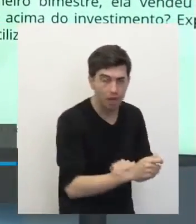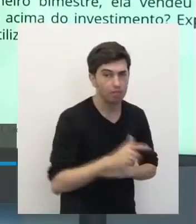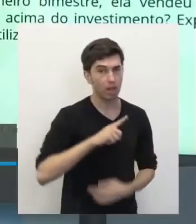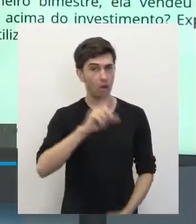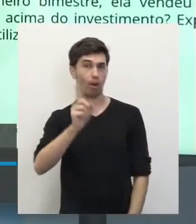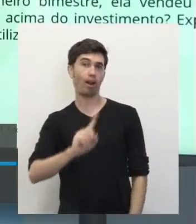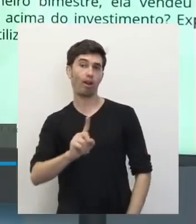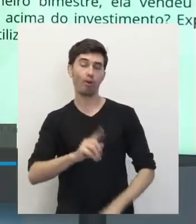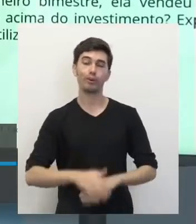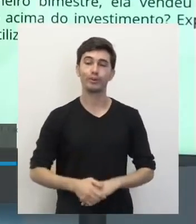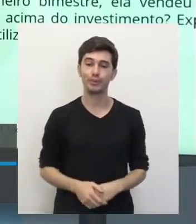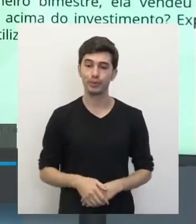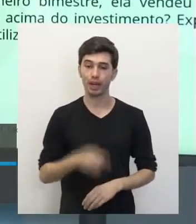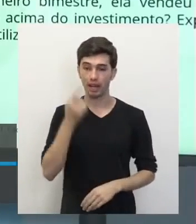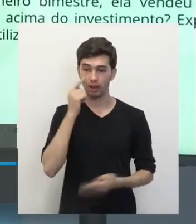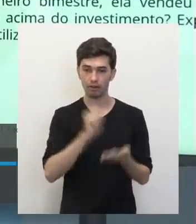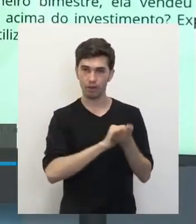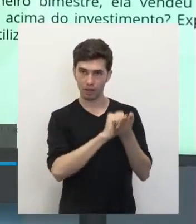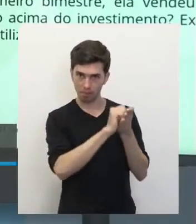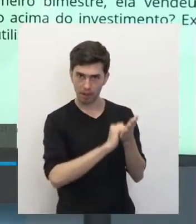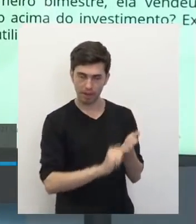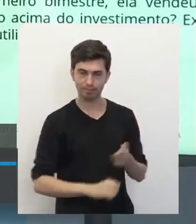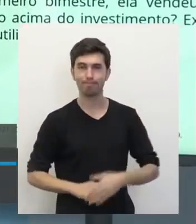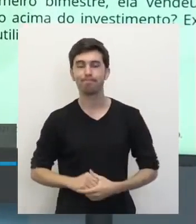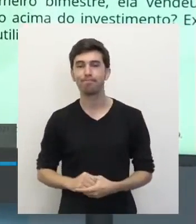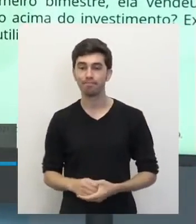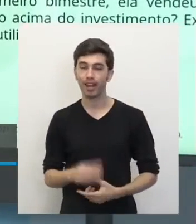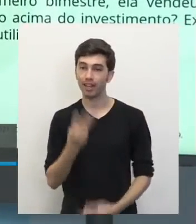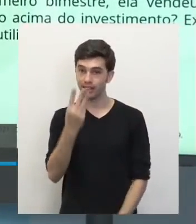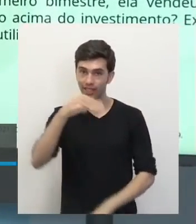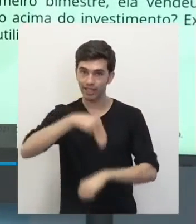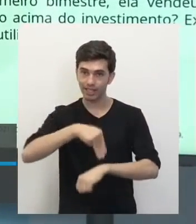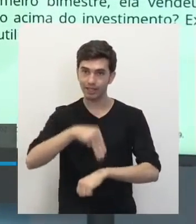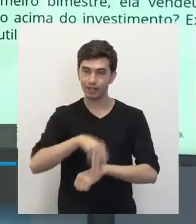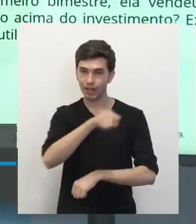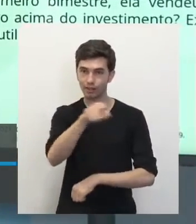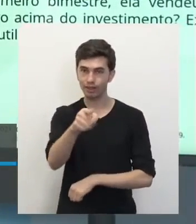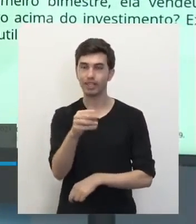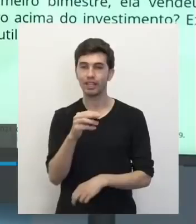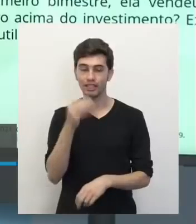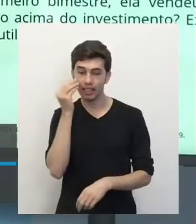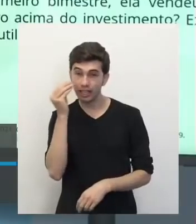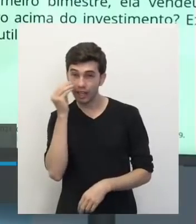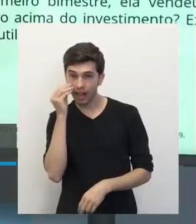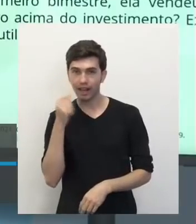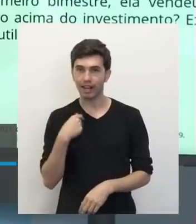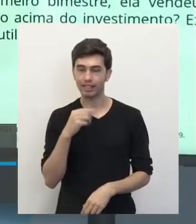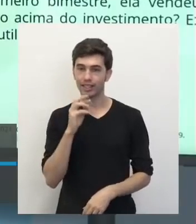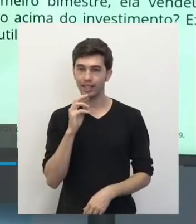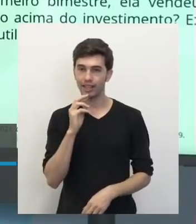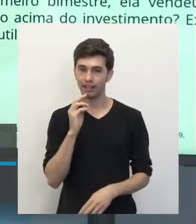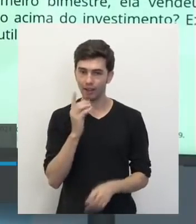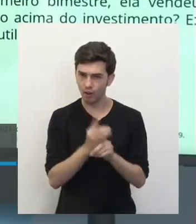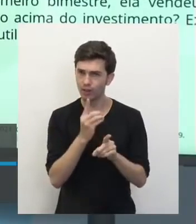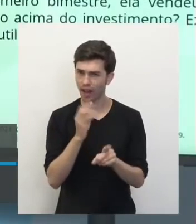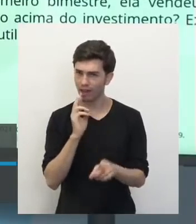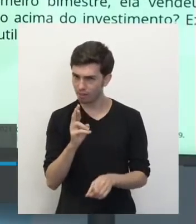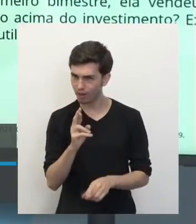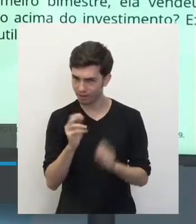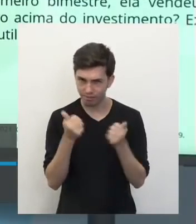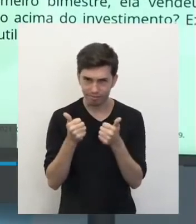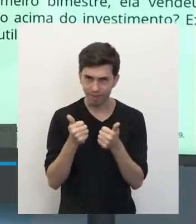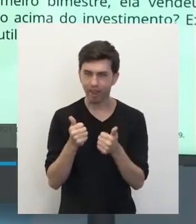do primeiro grau, tá? A aula 2 é a continuação aí da sequência do material o aprender sempre. Ontem a gente deu uma introdução,